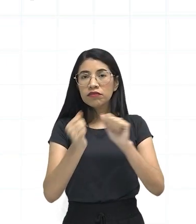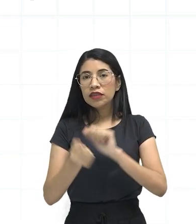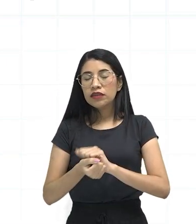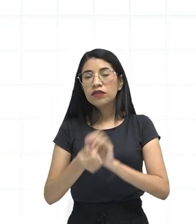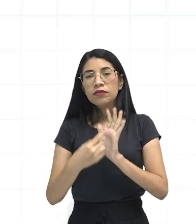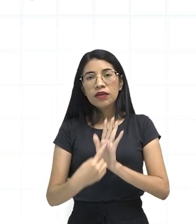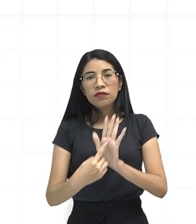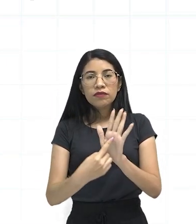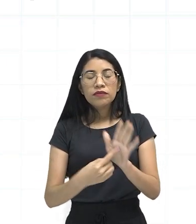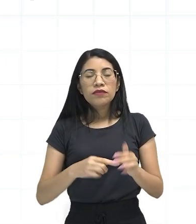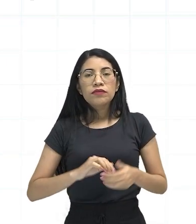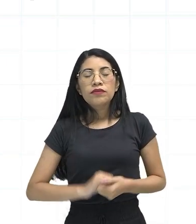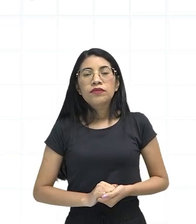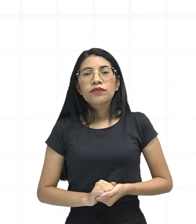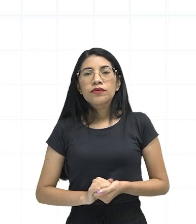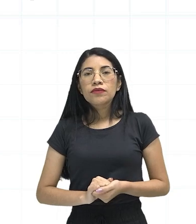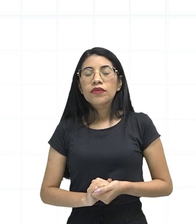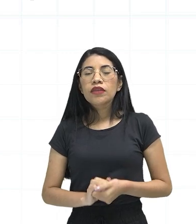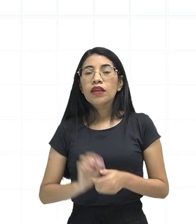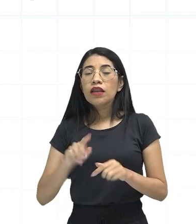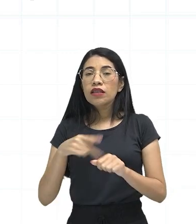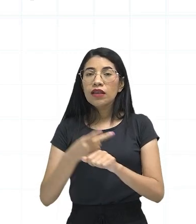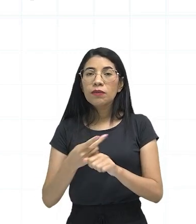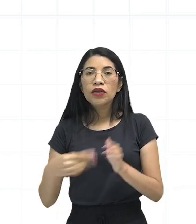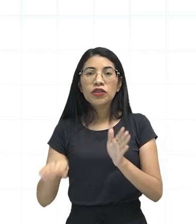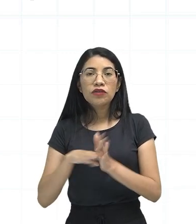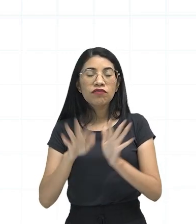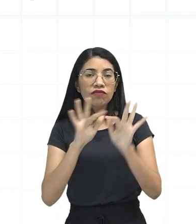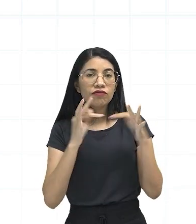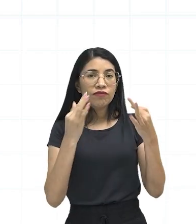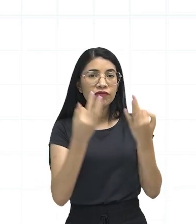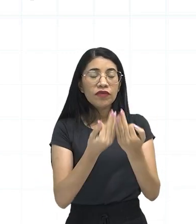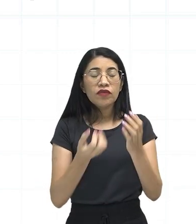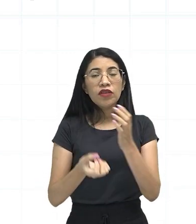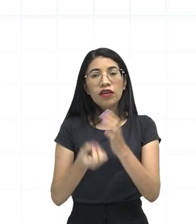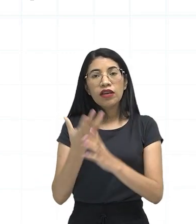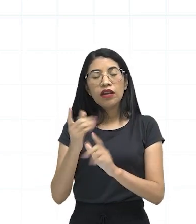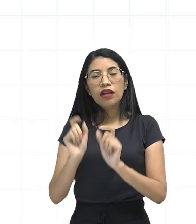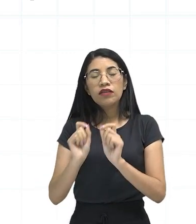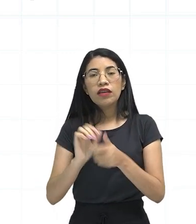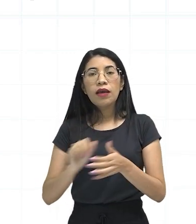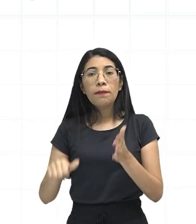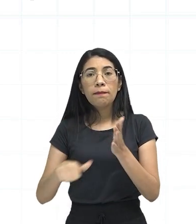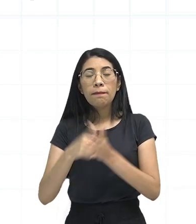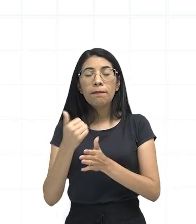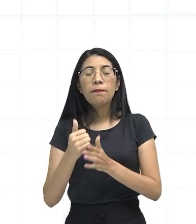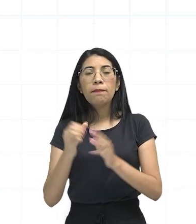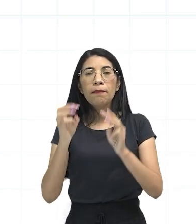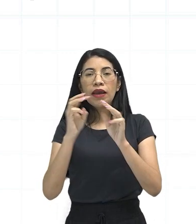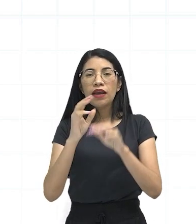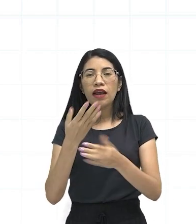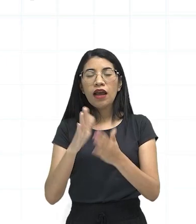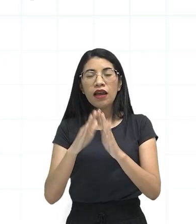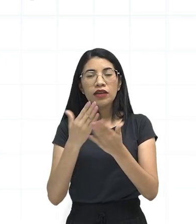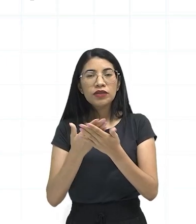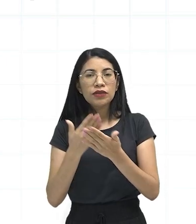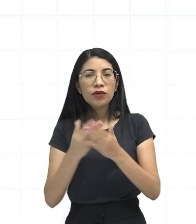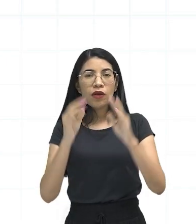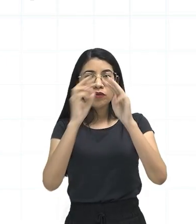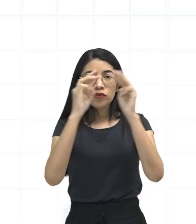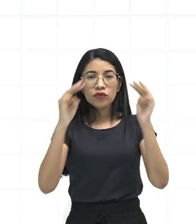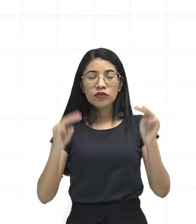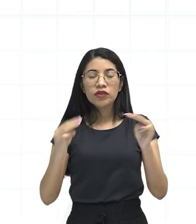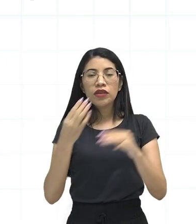na apresentação. Após a chegada dessas famílias, foi criada a primeira escola de circo no